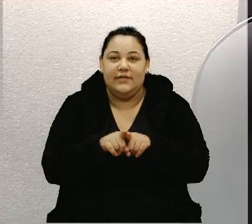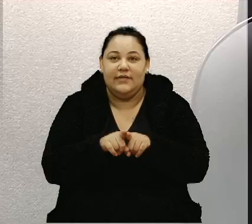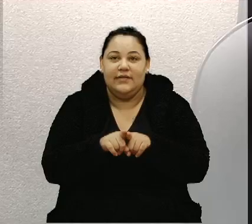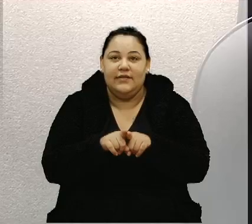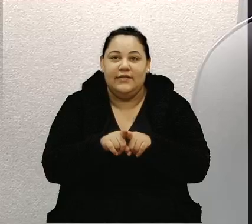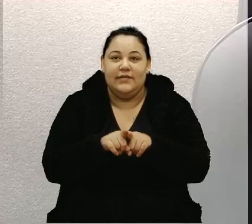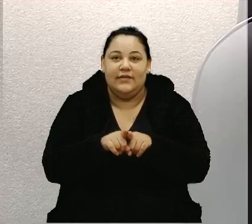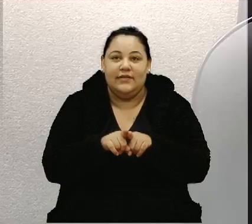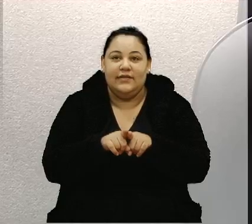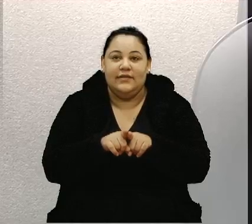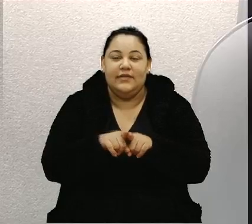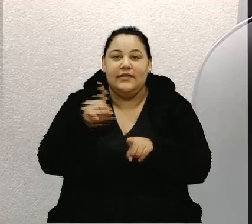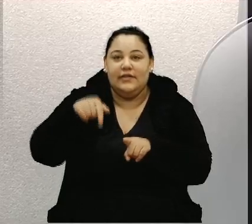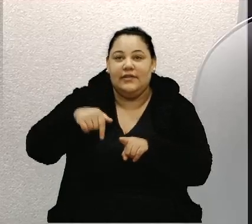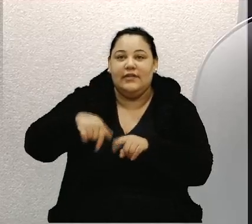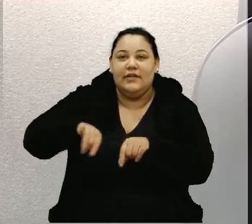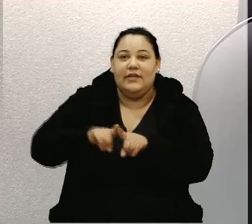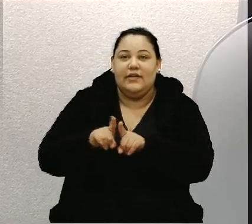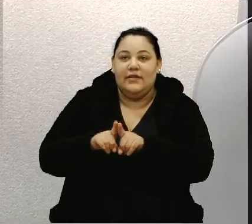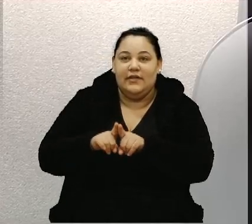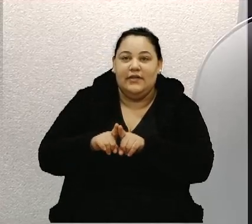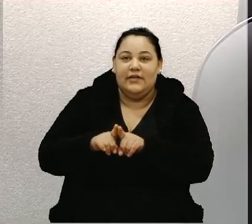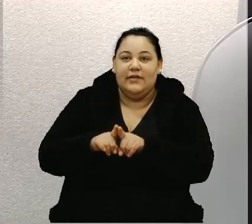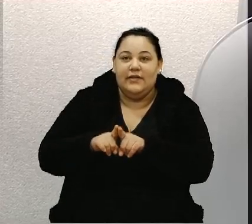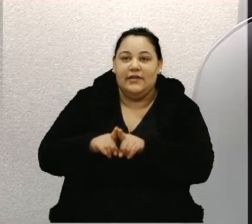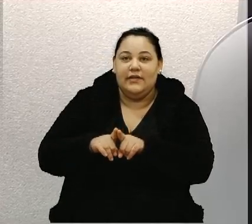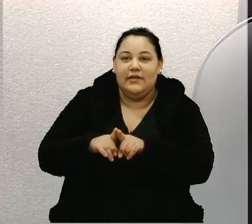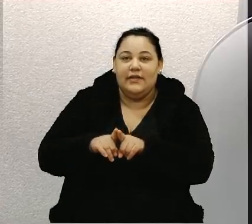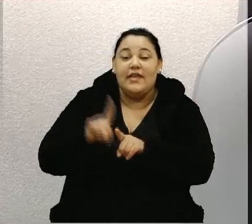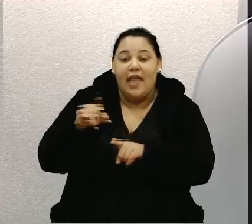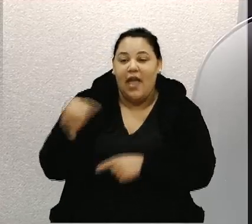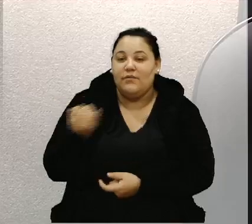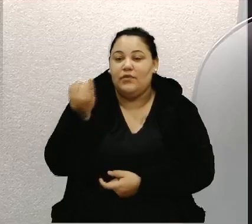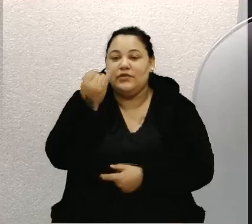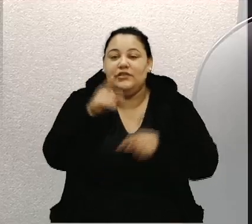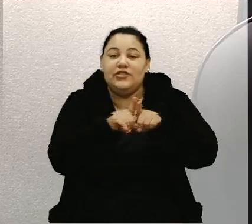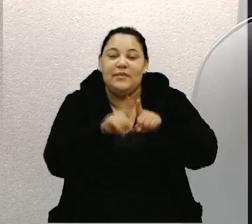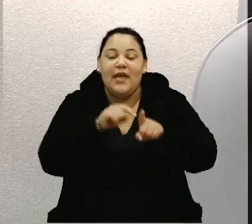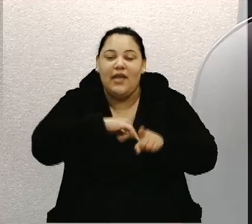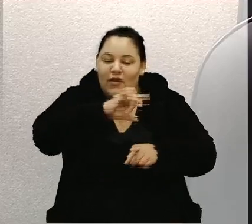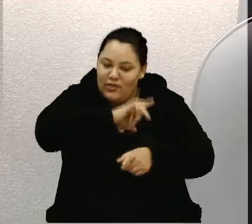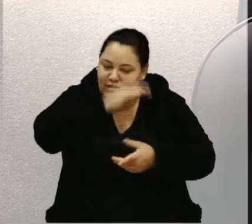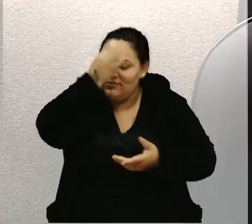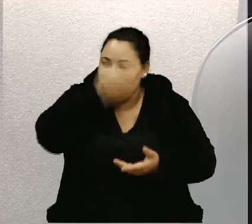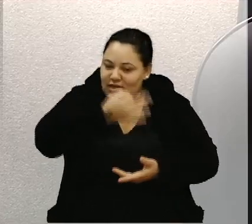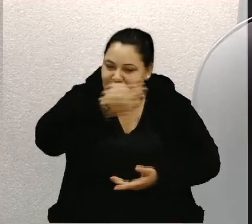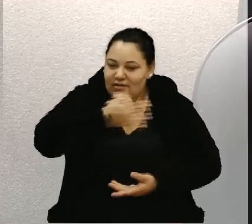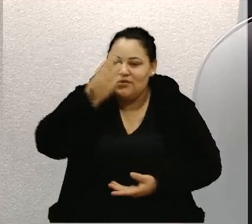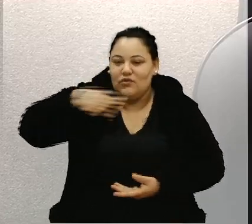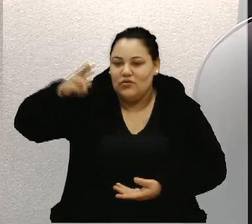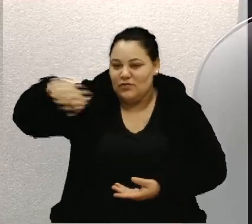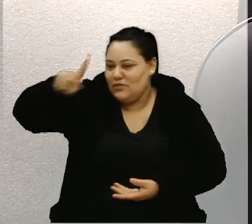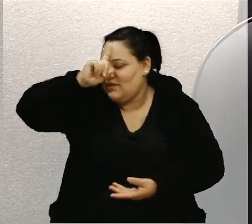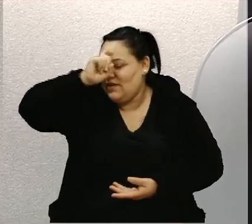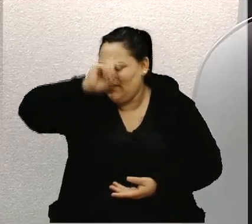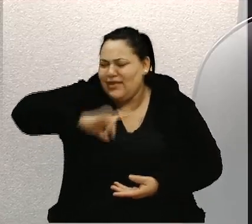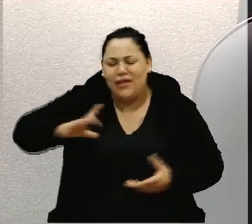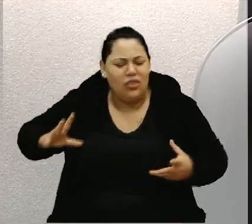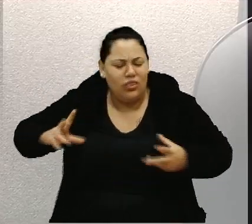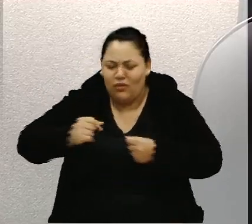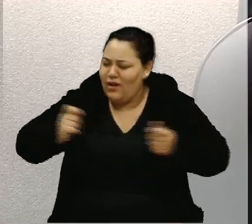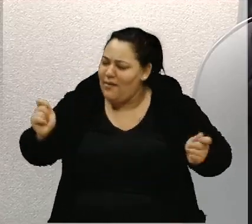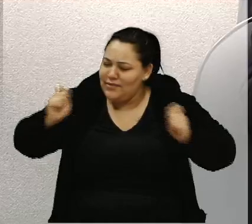abertura em 1º de julho, que é algo importantíssimo, e tenho certeza que o Virvi Ramos tem toda a competência, tem